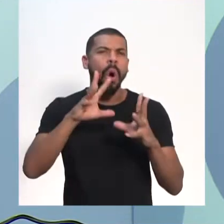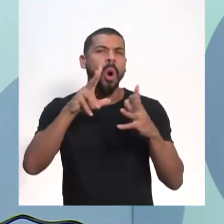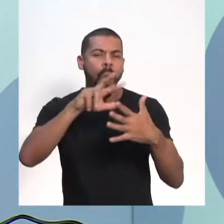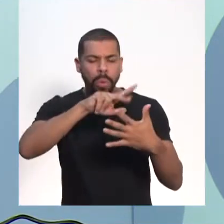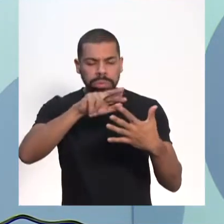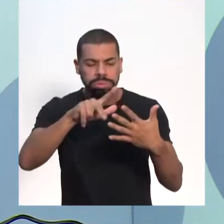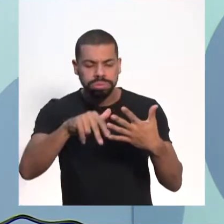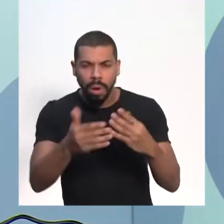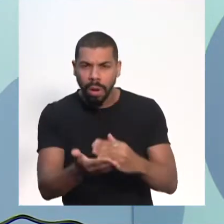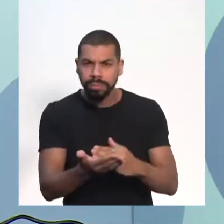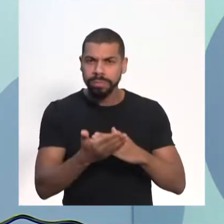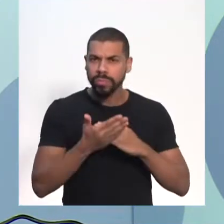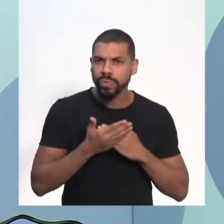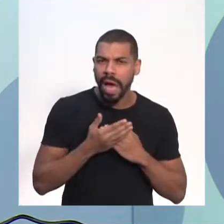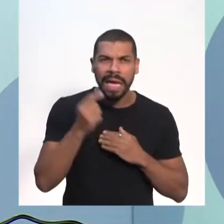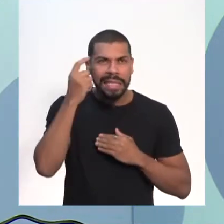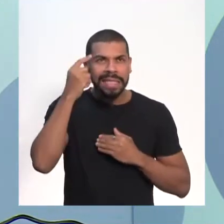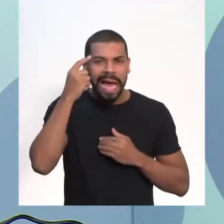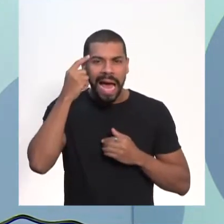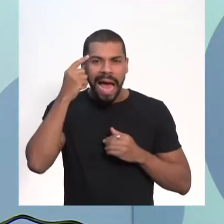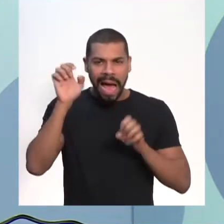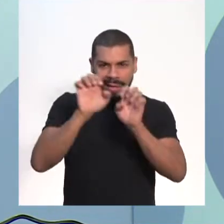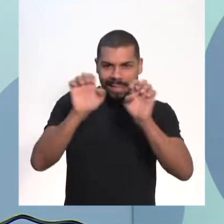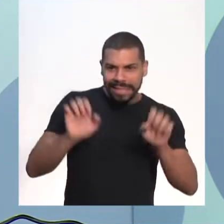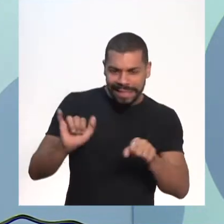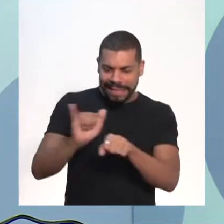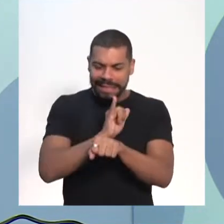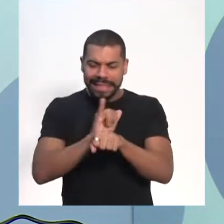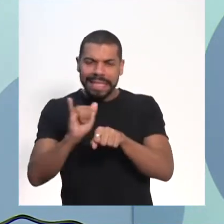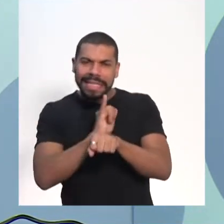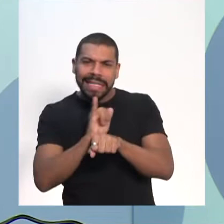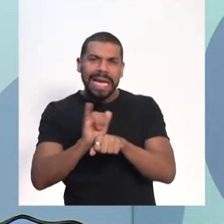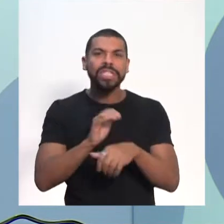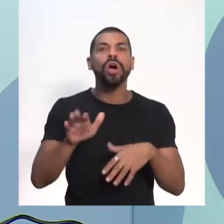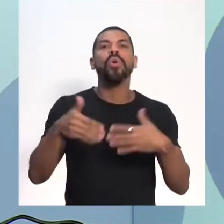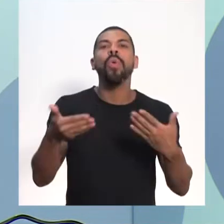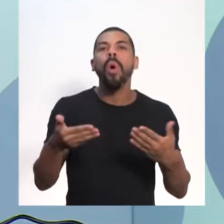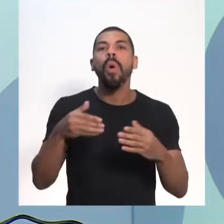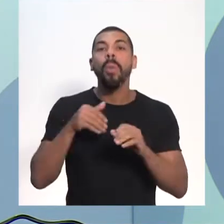consigo chegar ao meu aluno diante